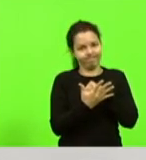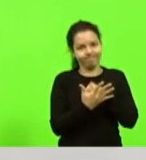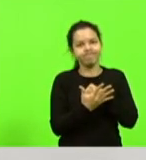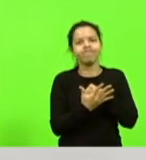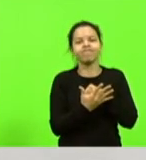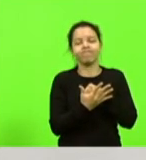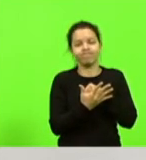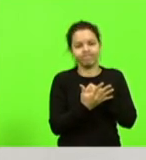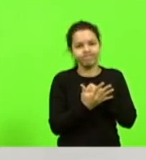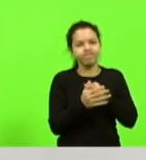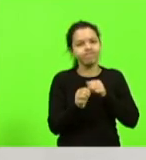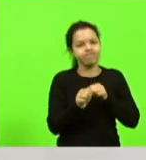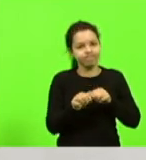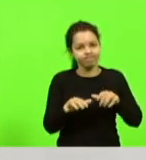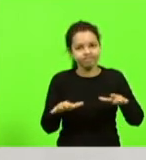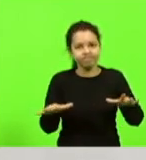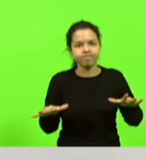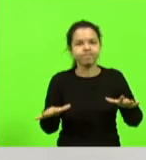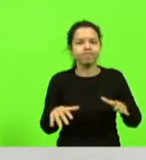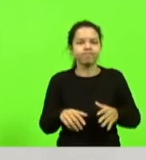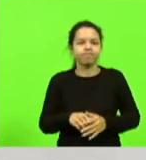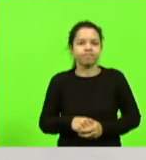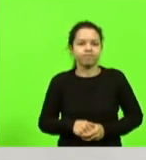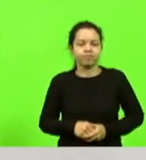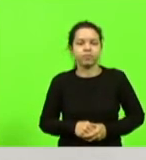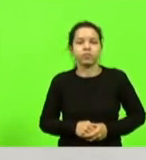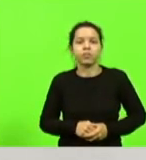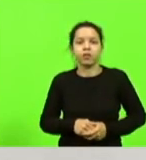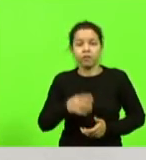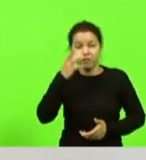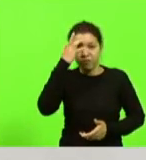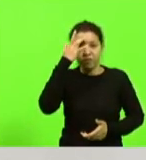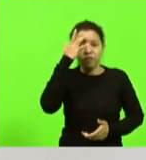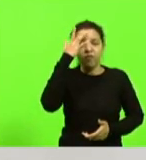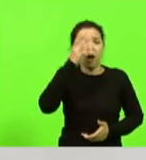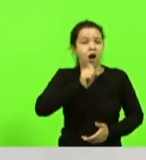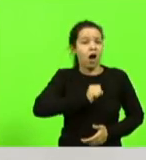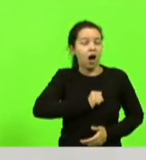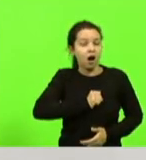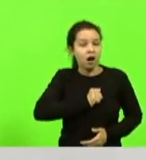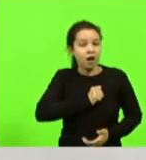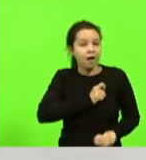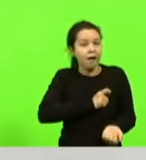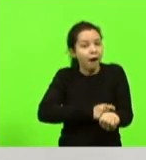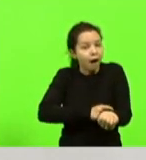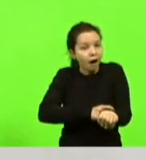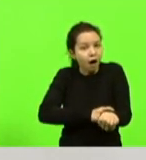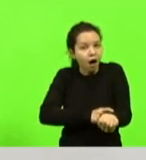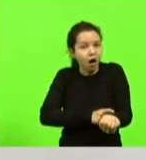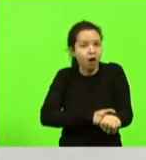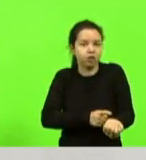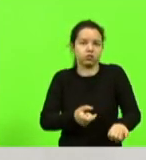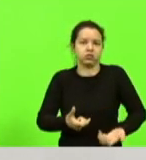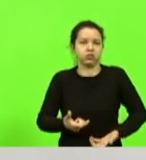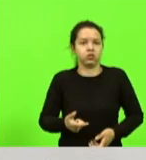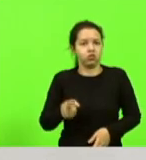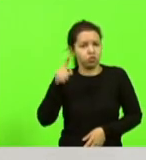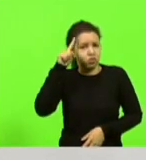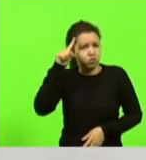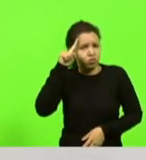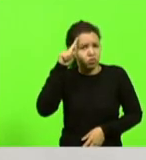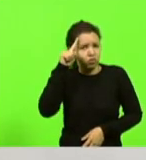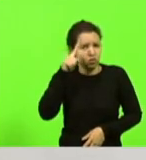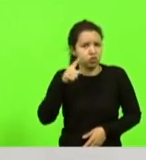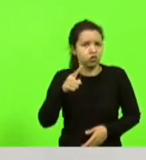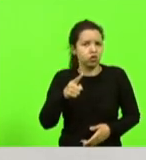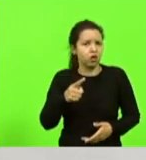Cara, é muito fácil de tu pegar a raiva disso aqui, cara. É facílimo mesmo. Tu anda todo dia no linear de pegar um ódio